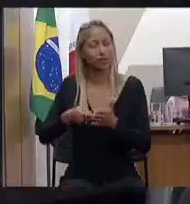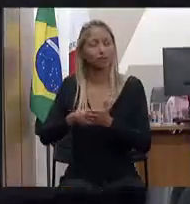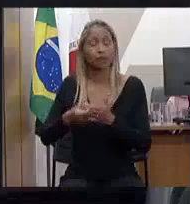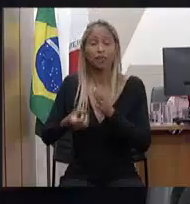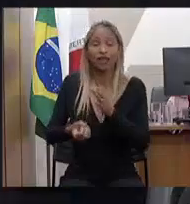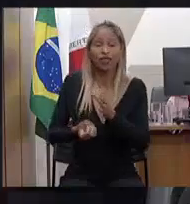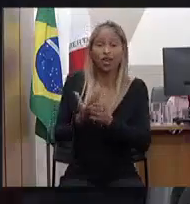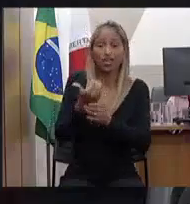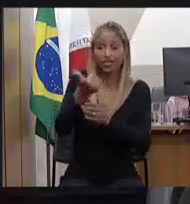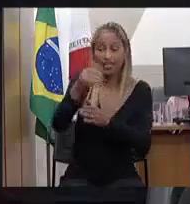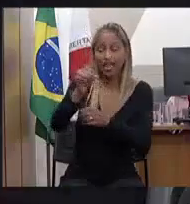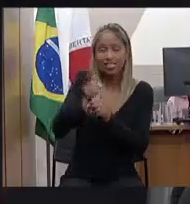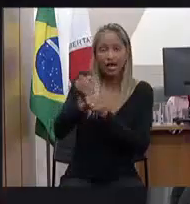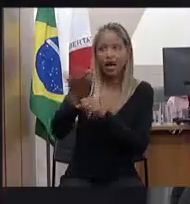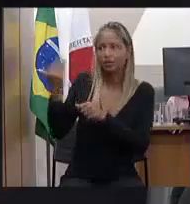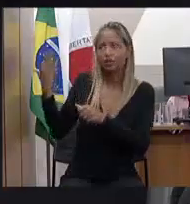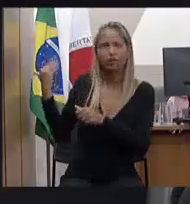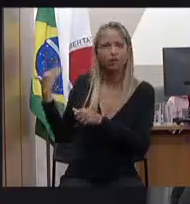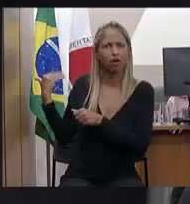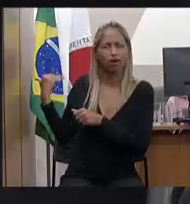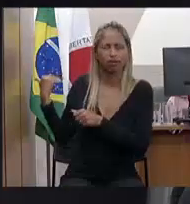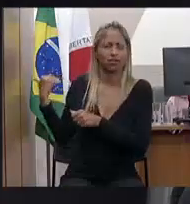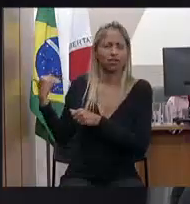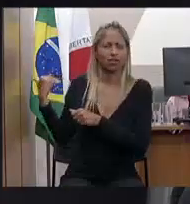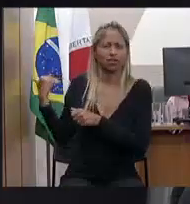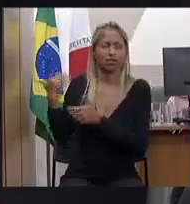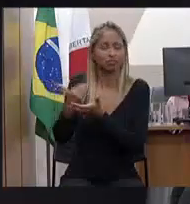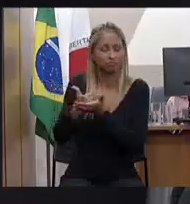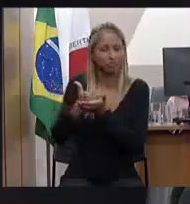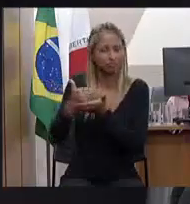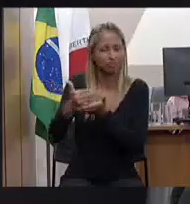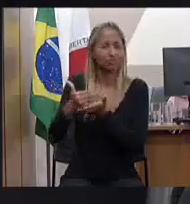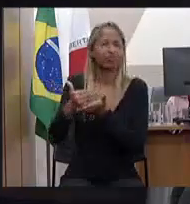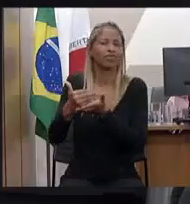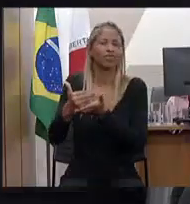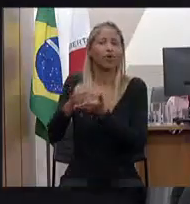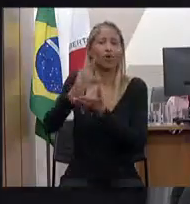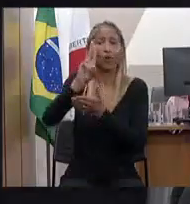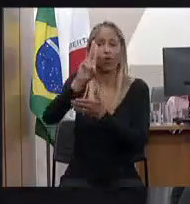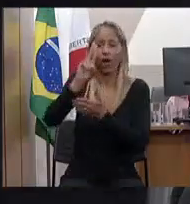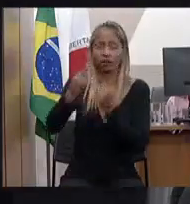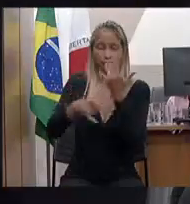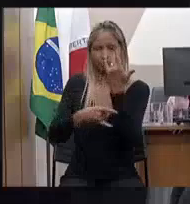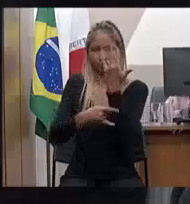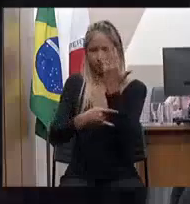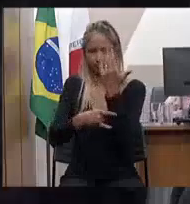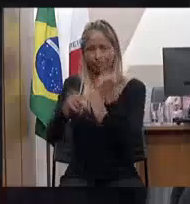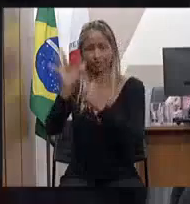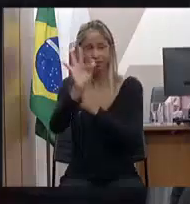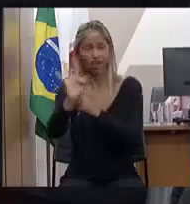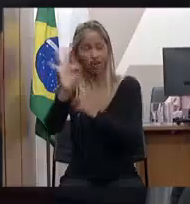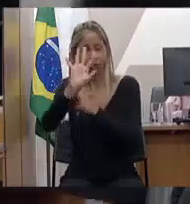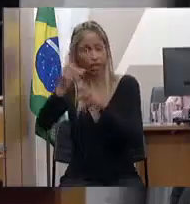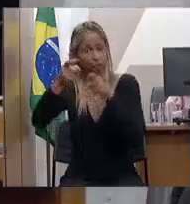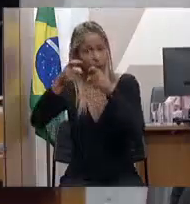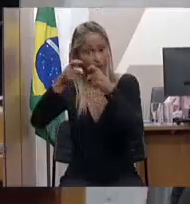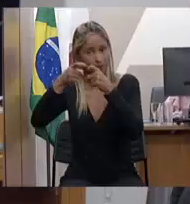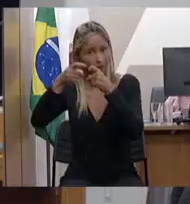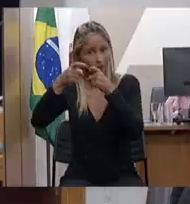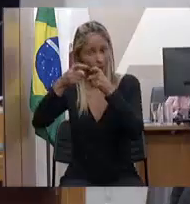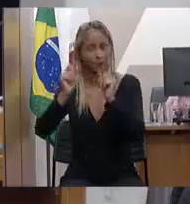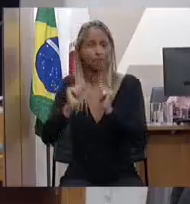criado há 10 anos atrás numa iniciativa da UFMG da faculdade de medicina